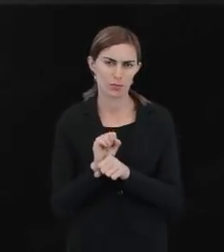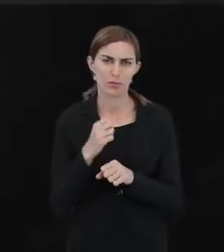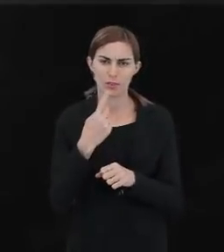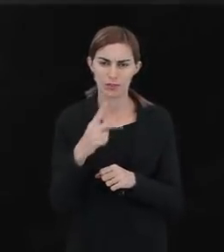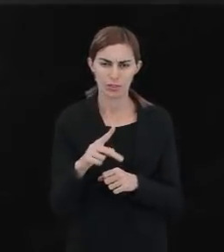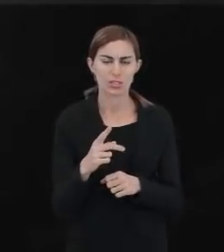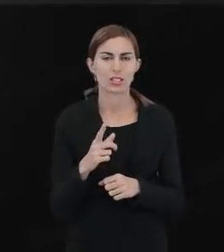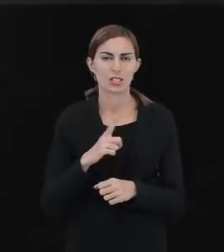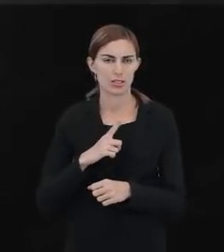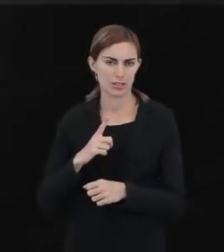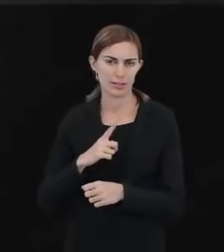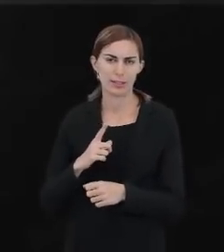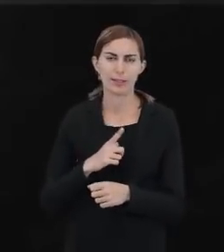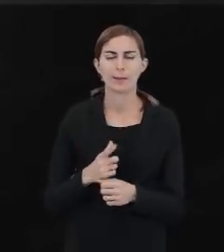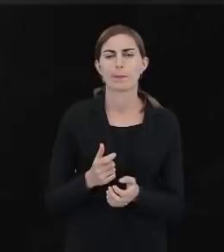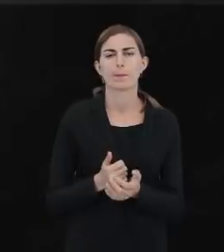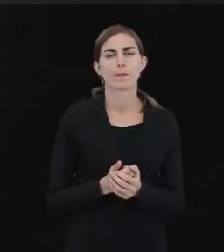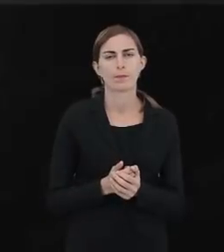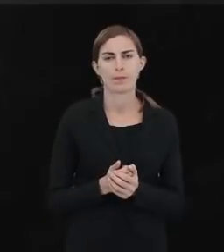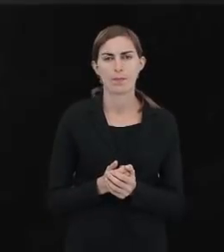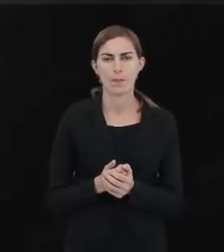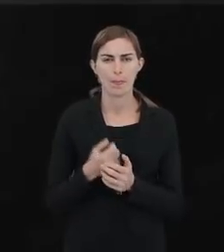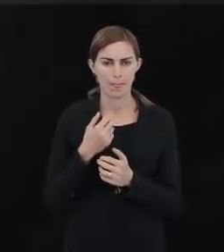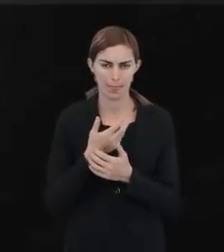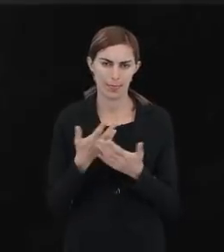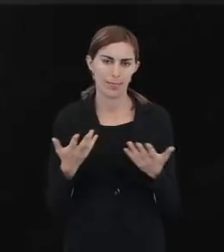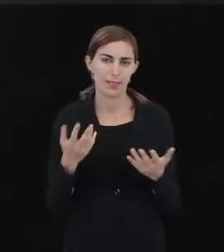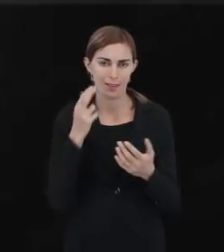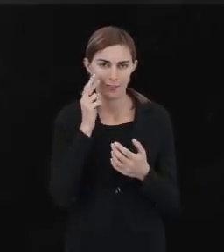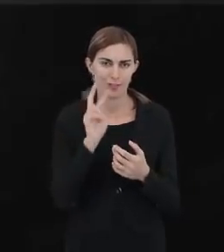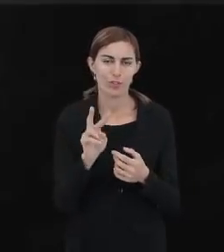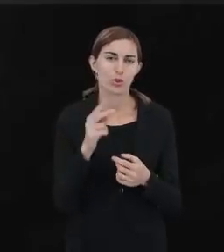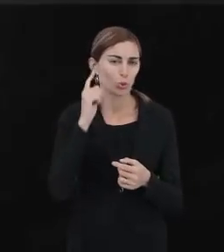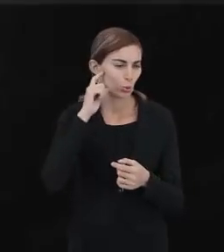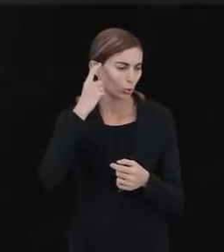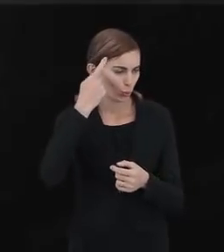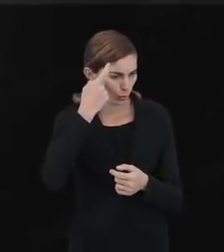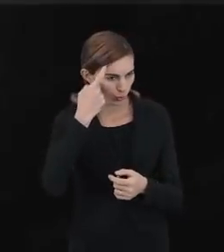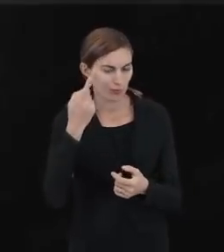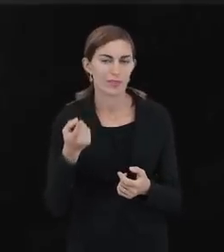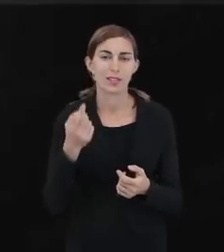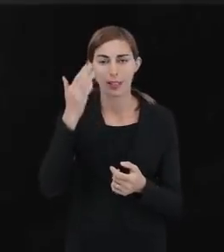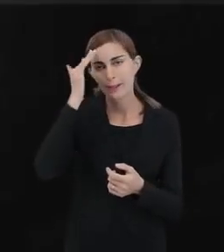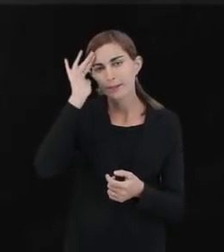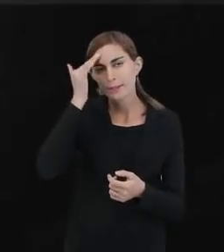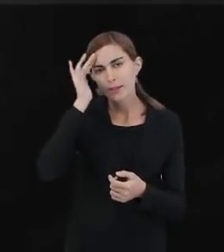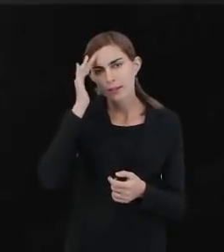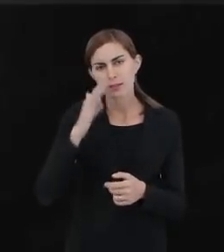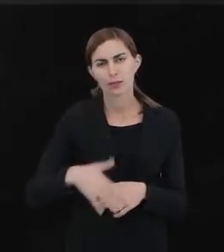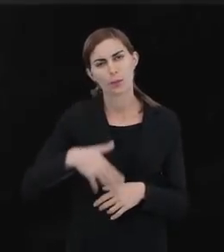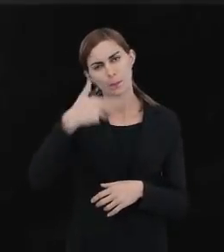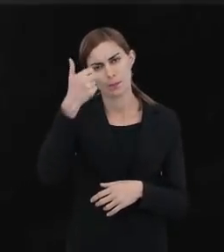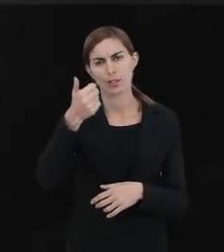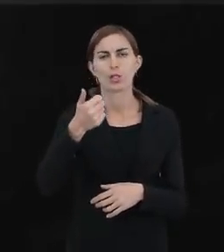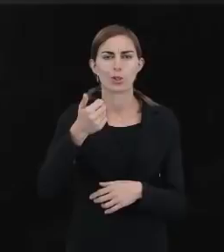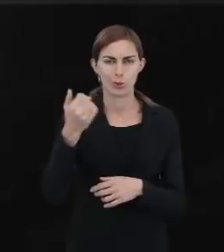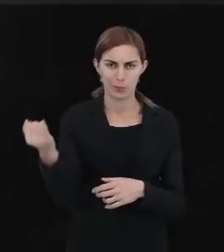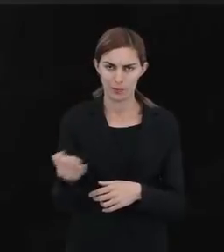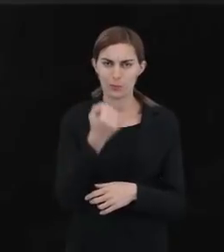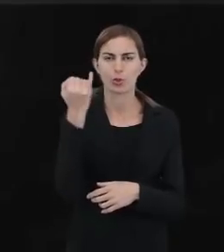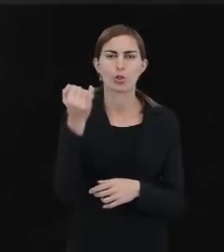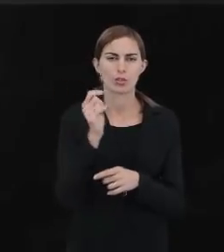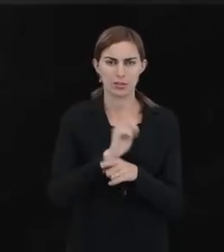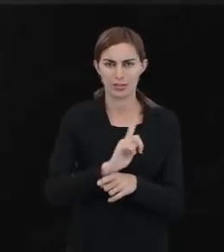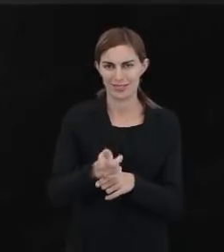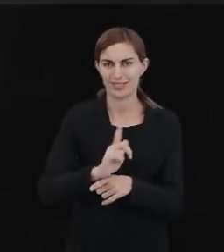vocês tenham é poder e tirar dúvidas e entendido mais a questão da importância da